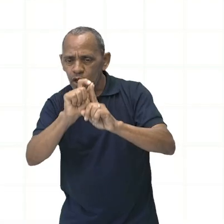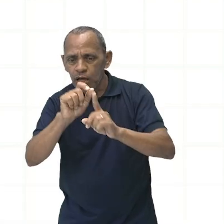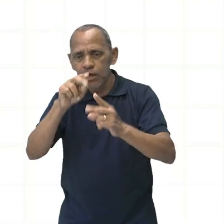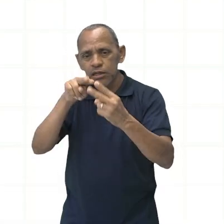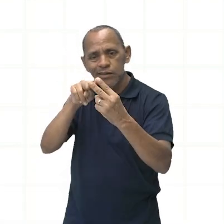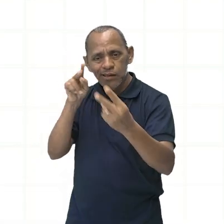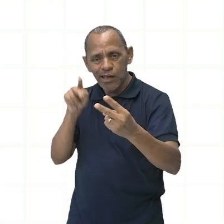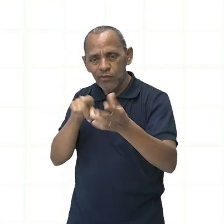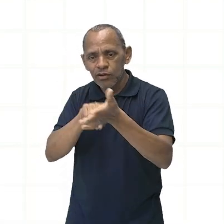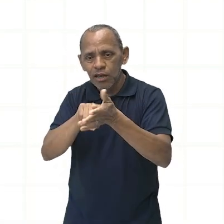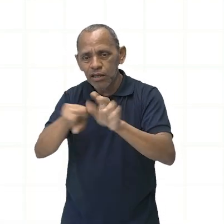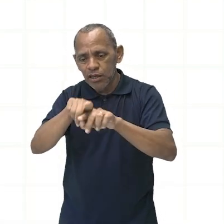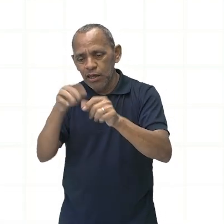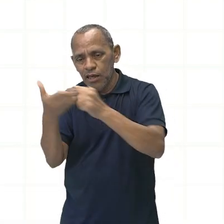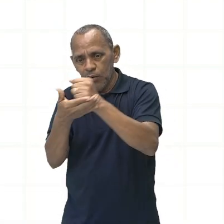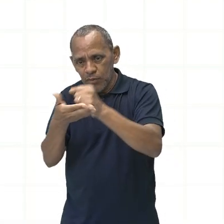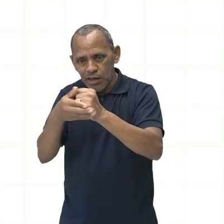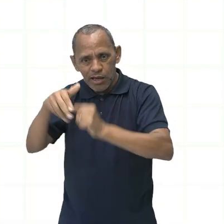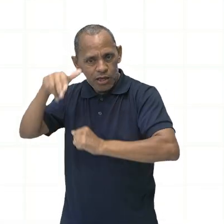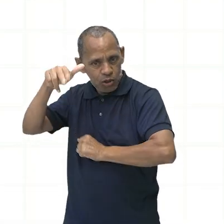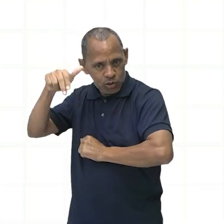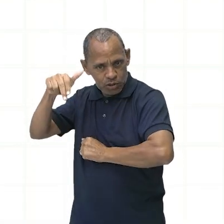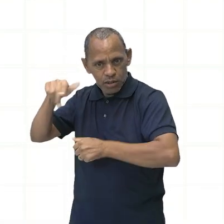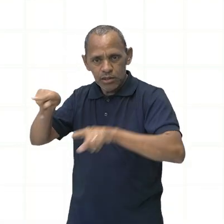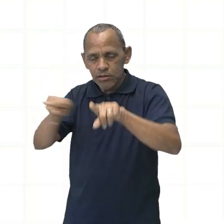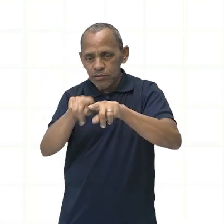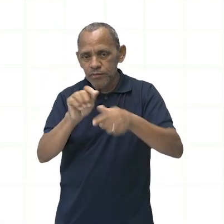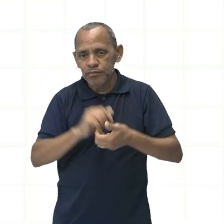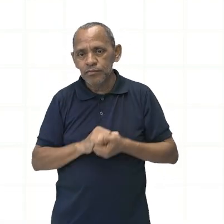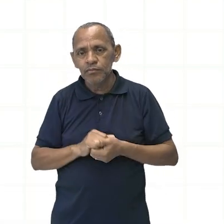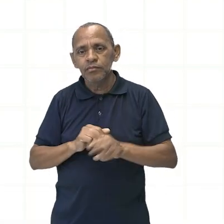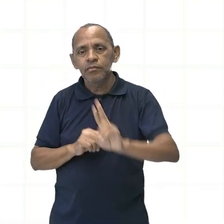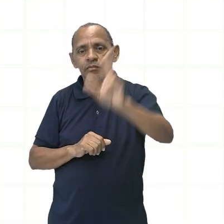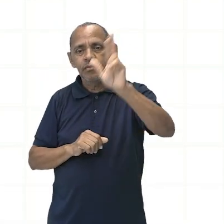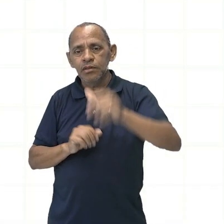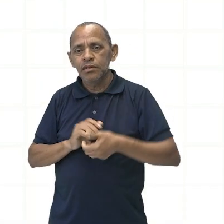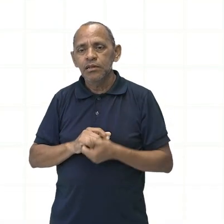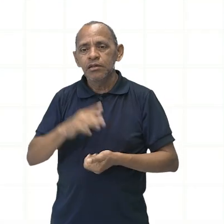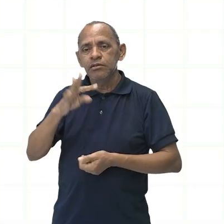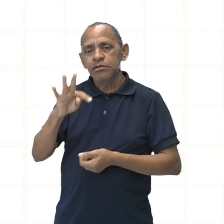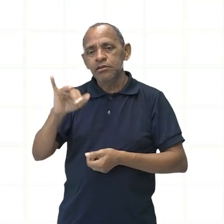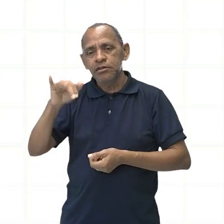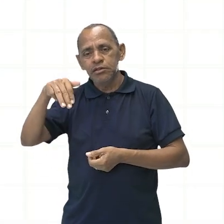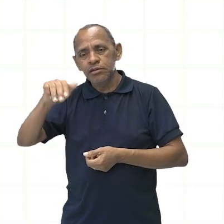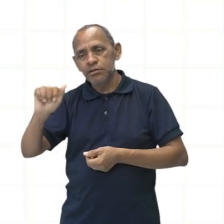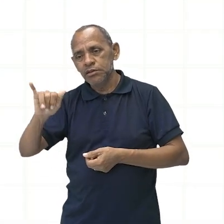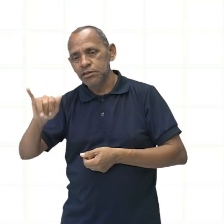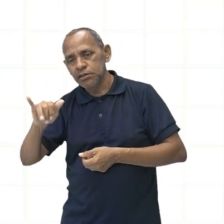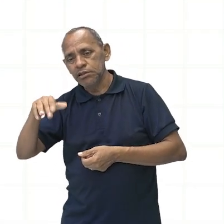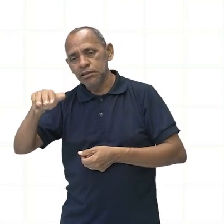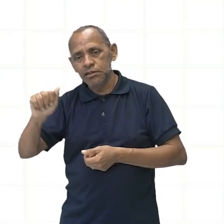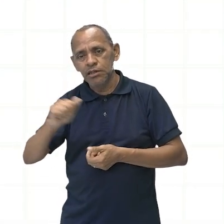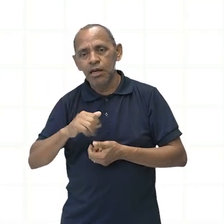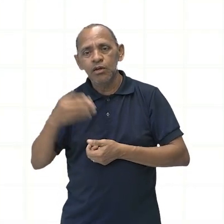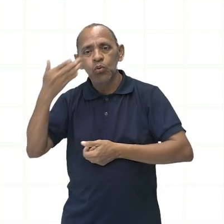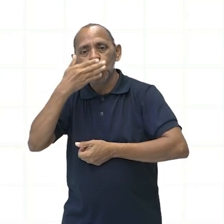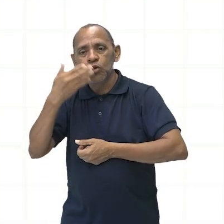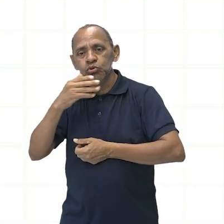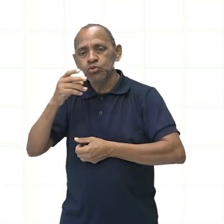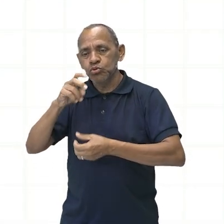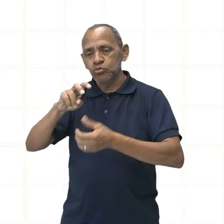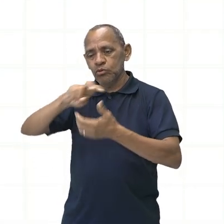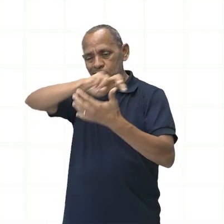então, a base nitrogenada, representada aqui nesse caso pela timina, o açúcar de 5